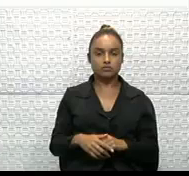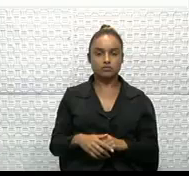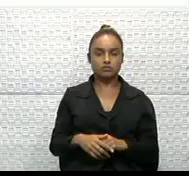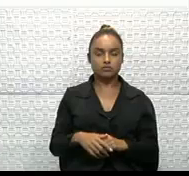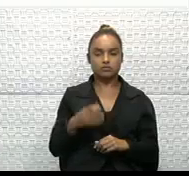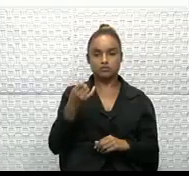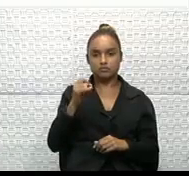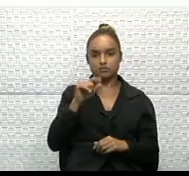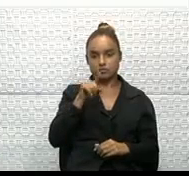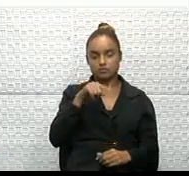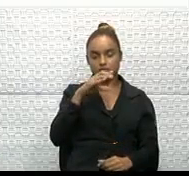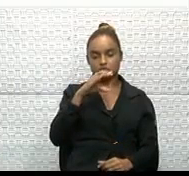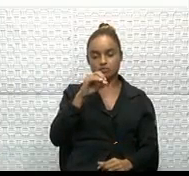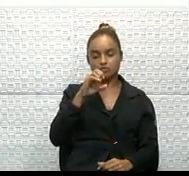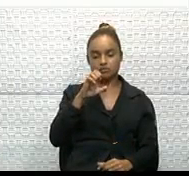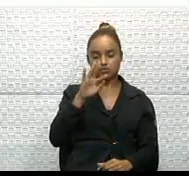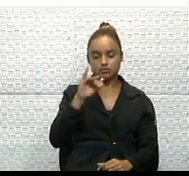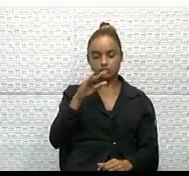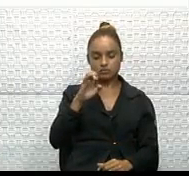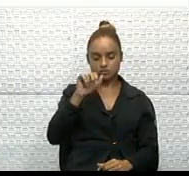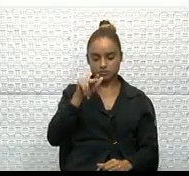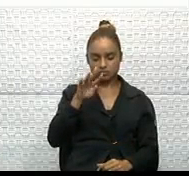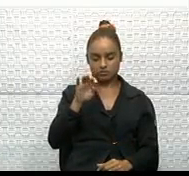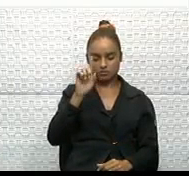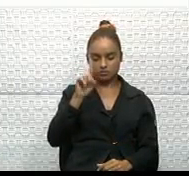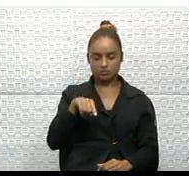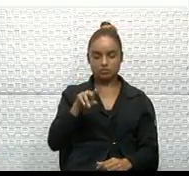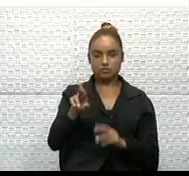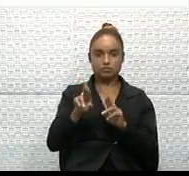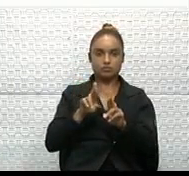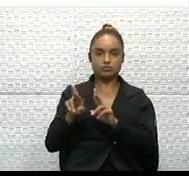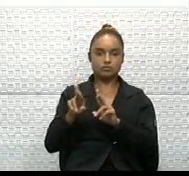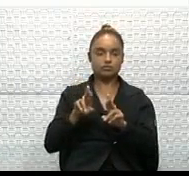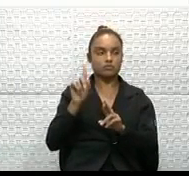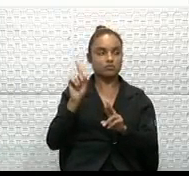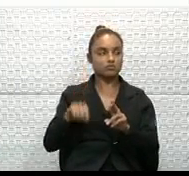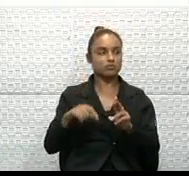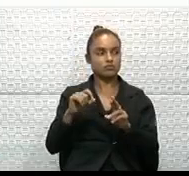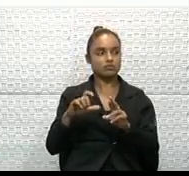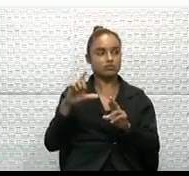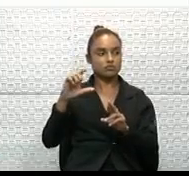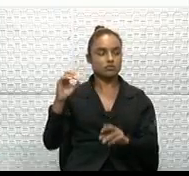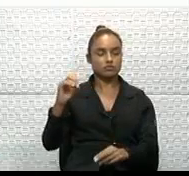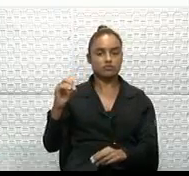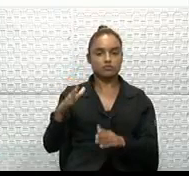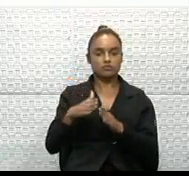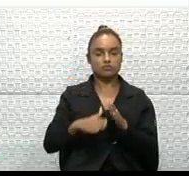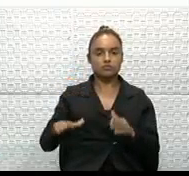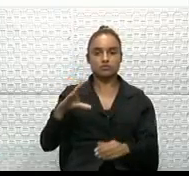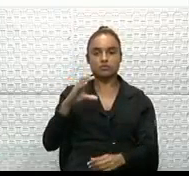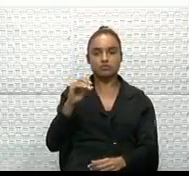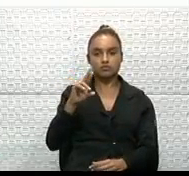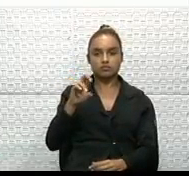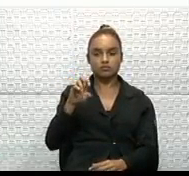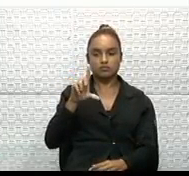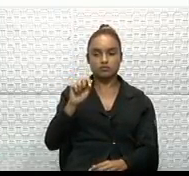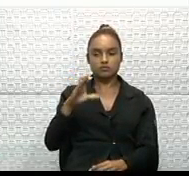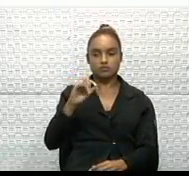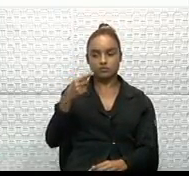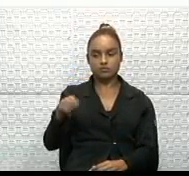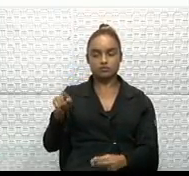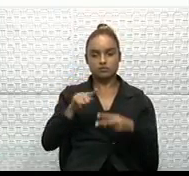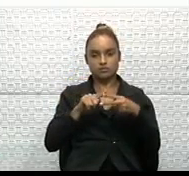então, se esse coeficiente de correlação que nós ainda vamos determinar, se ele for maior do que zero, a correlação entre as duas